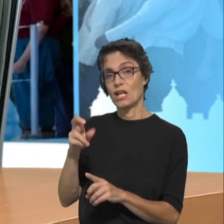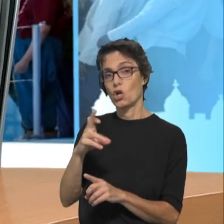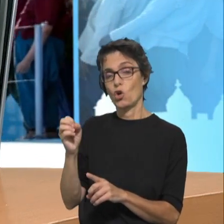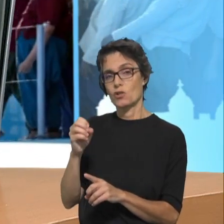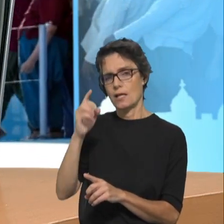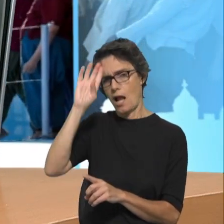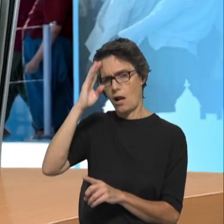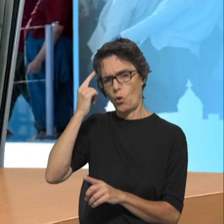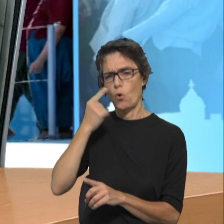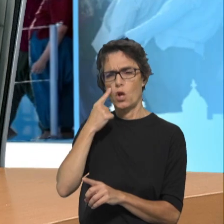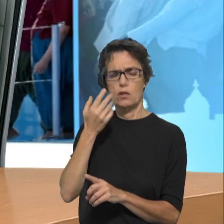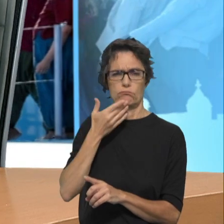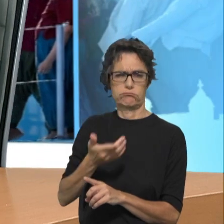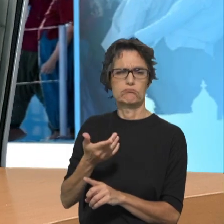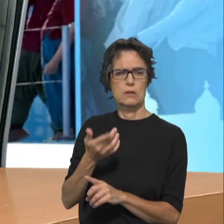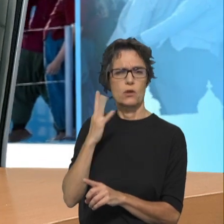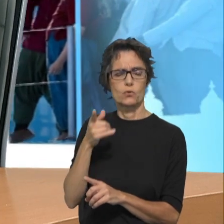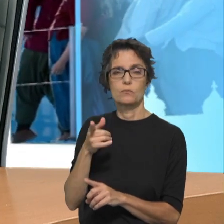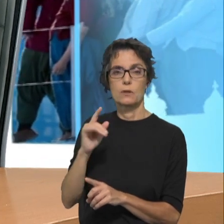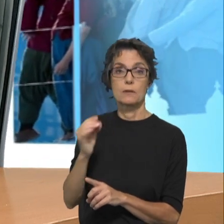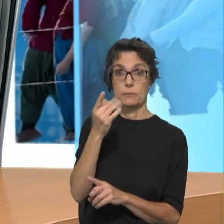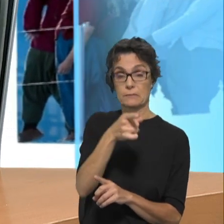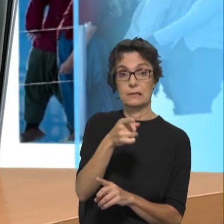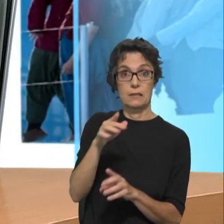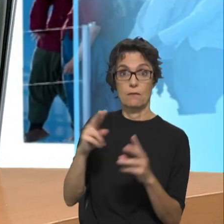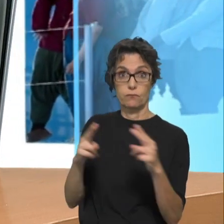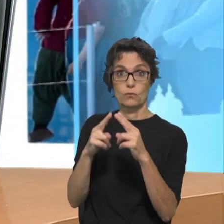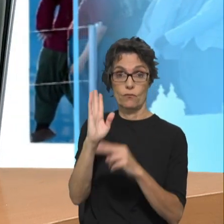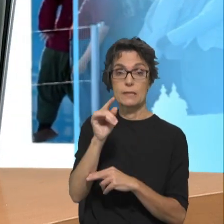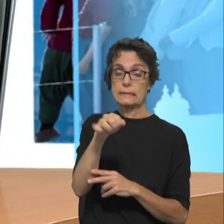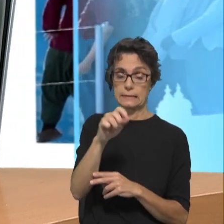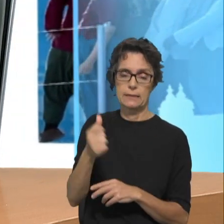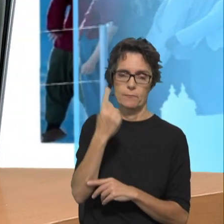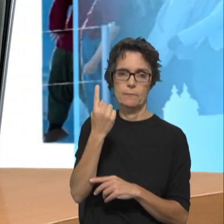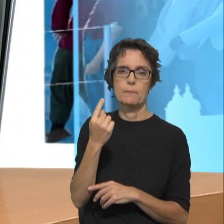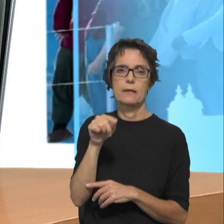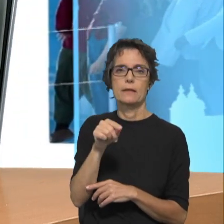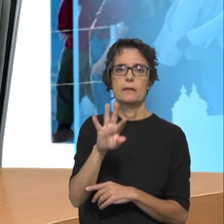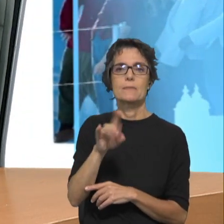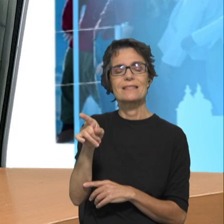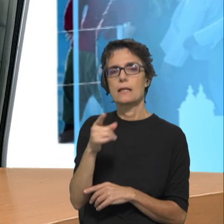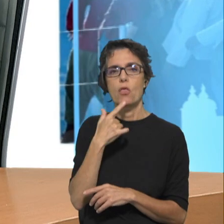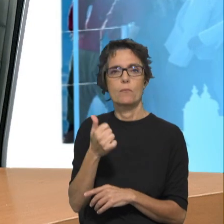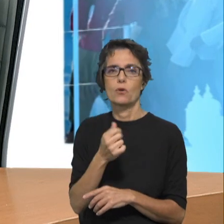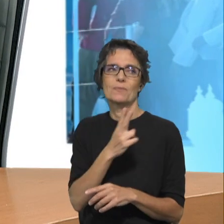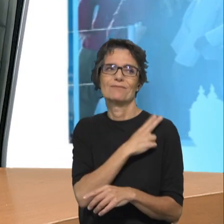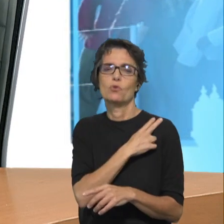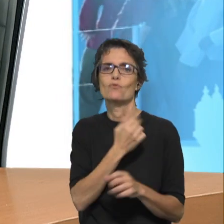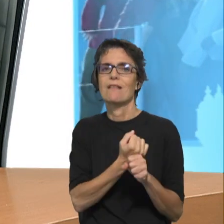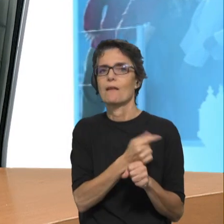conferência, é a Conferência Apostólica. Ela, infelizmente, não pode ir por causa de compromissos com a universidade,